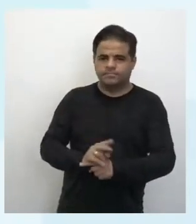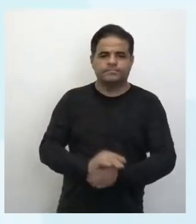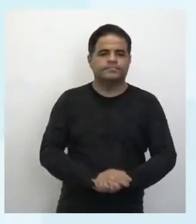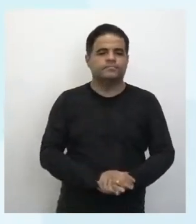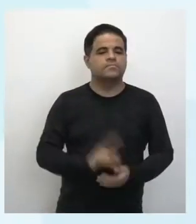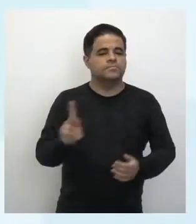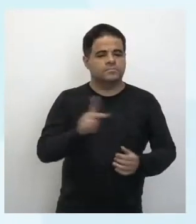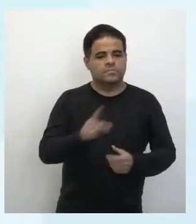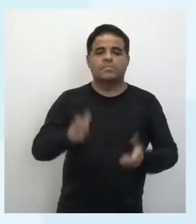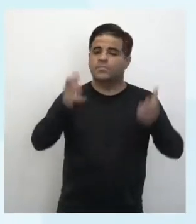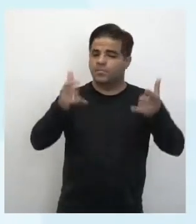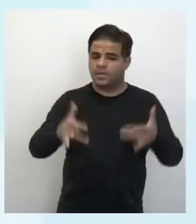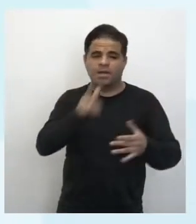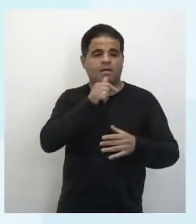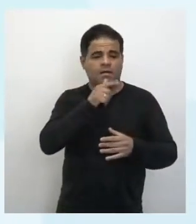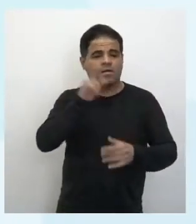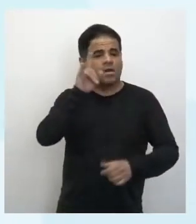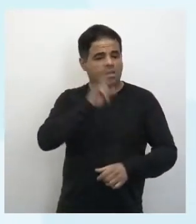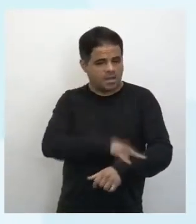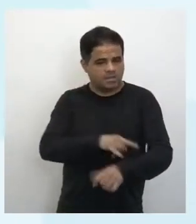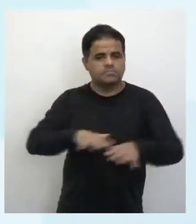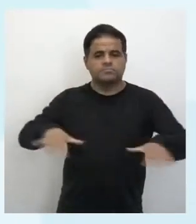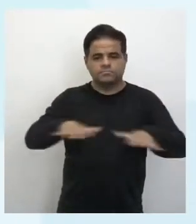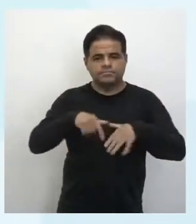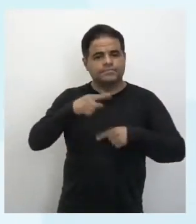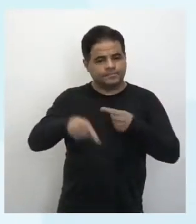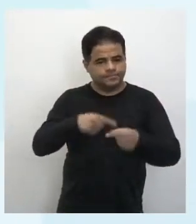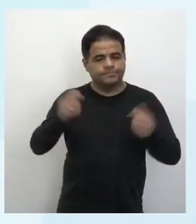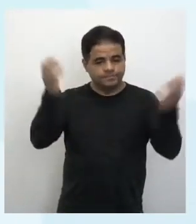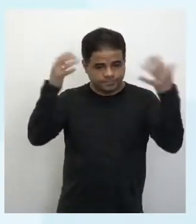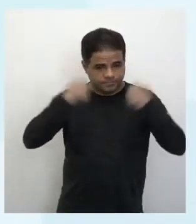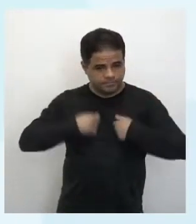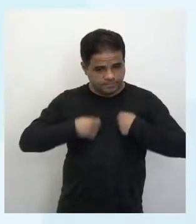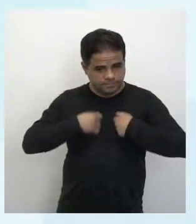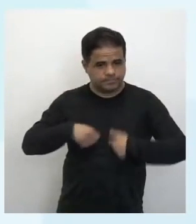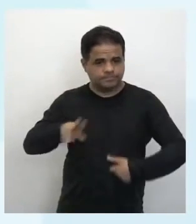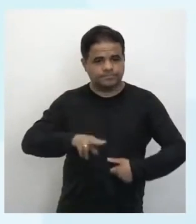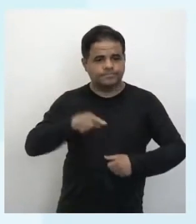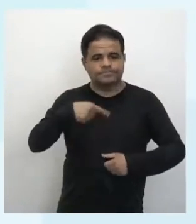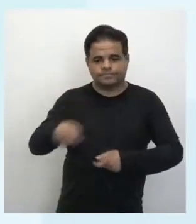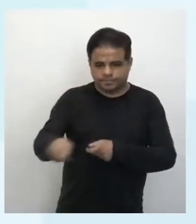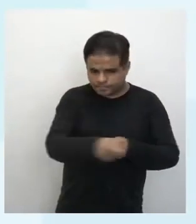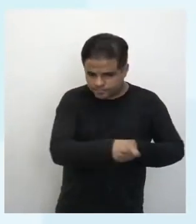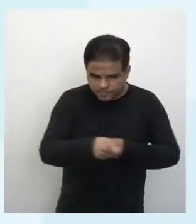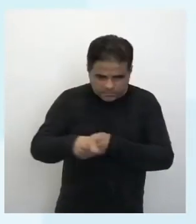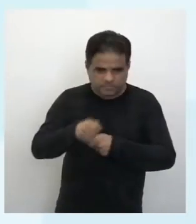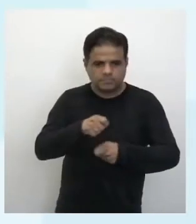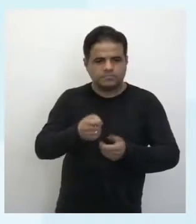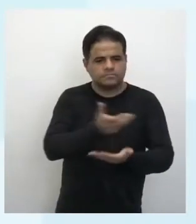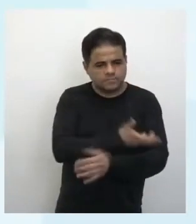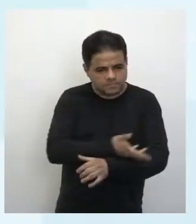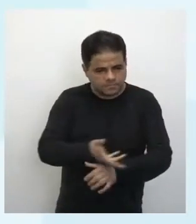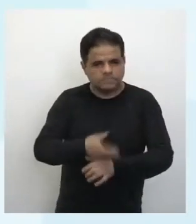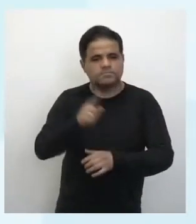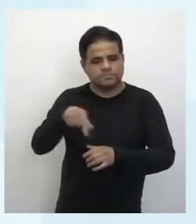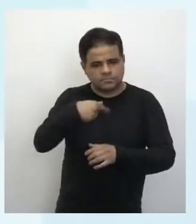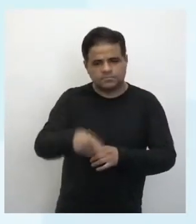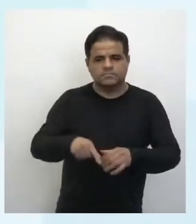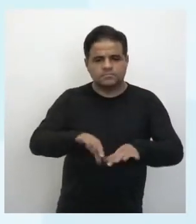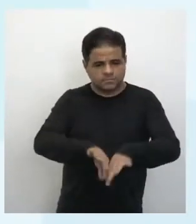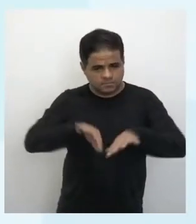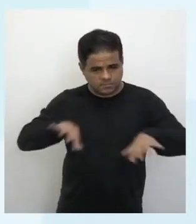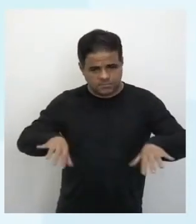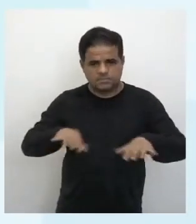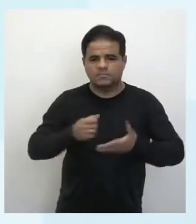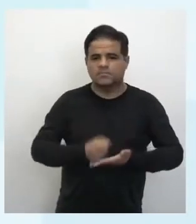O professor explica que a água da banheira, depois do banho, é utilizada para irrigação do jardim, pois o ralo da